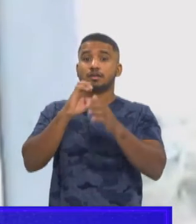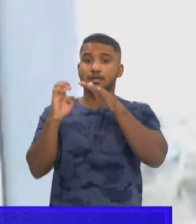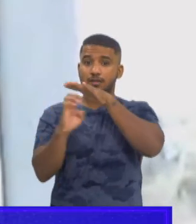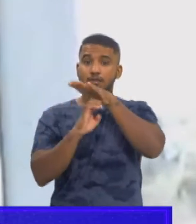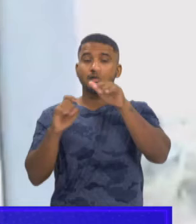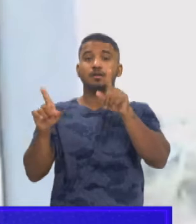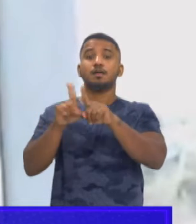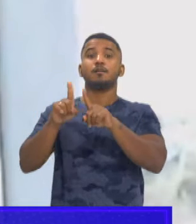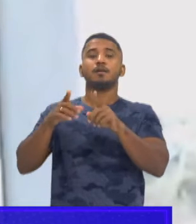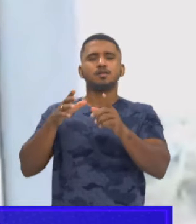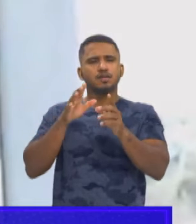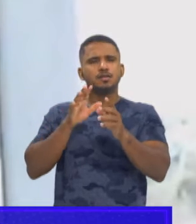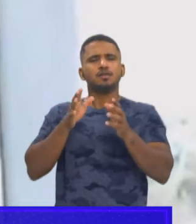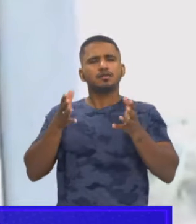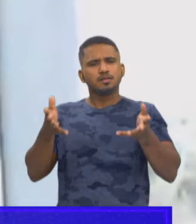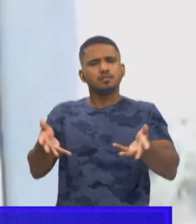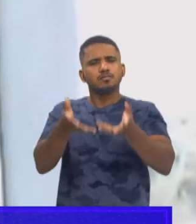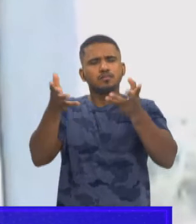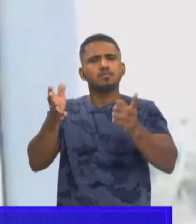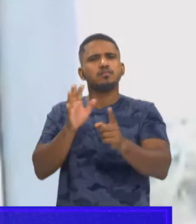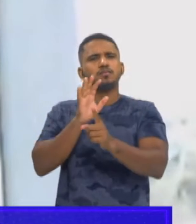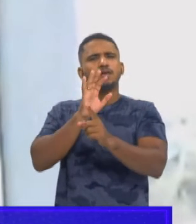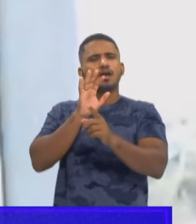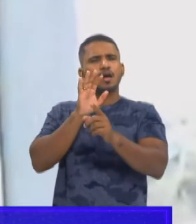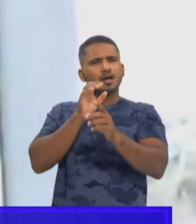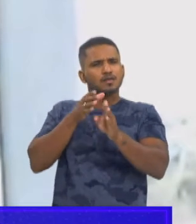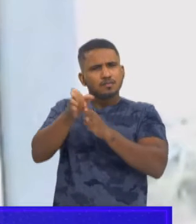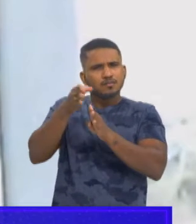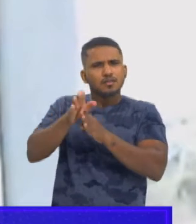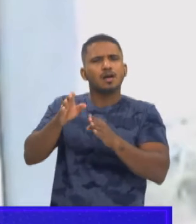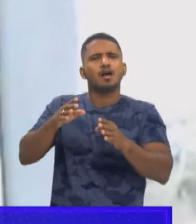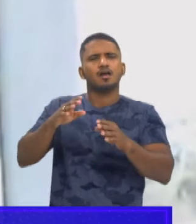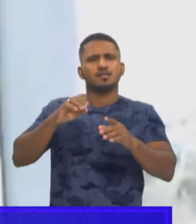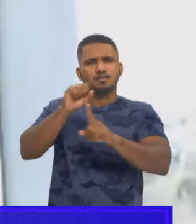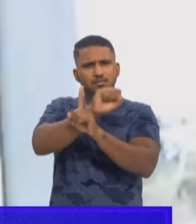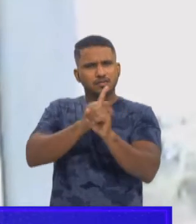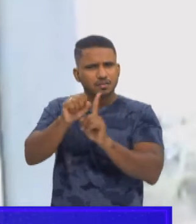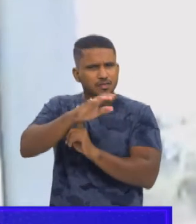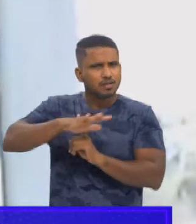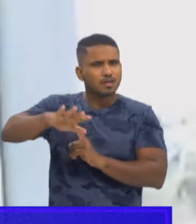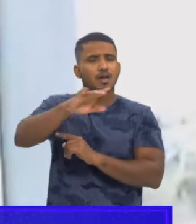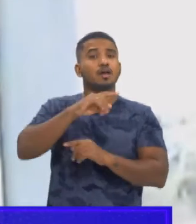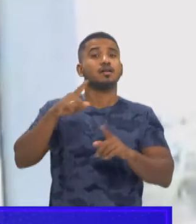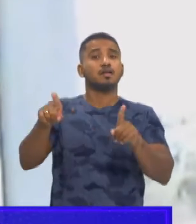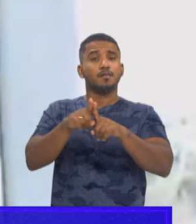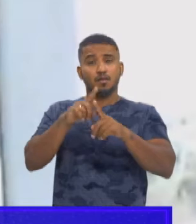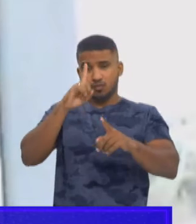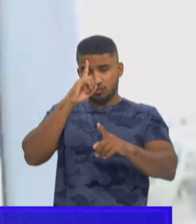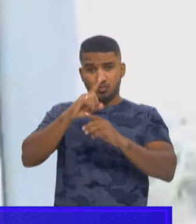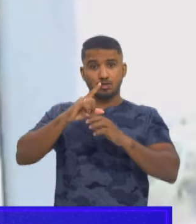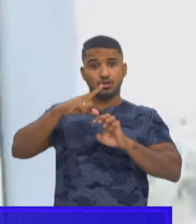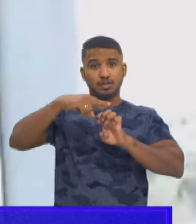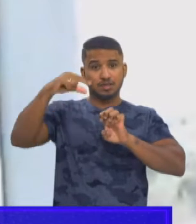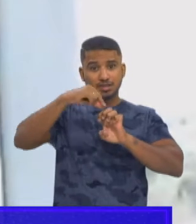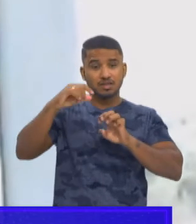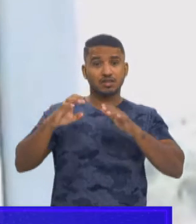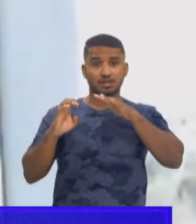uma dificuldade em relação à aplicabilidade da lei, à Sim. adequação das empresas e também